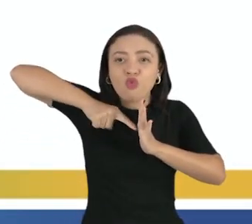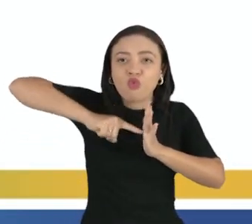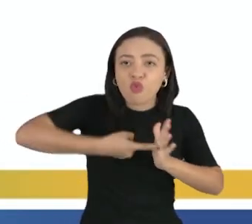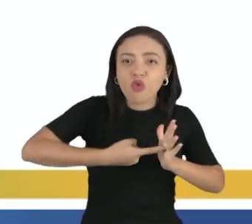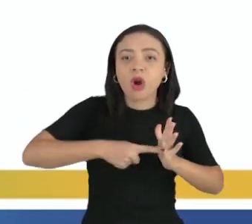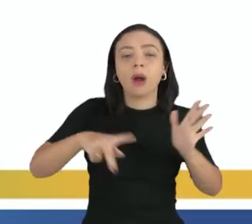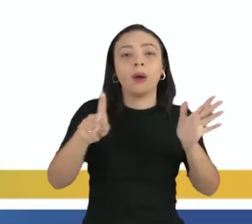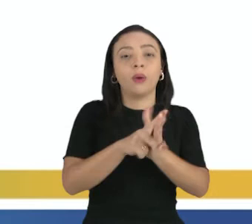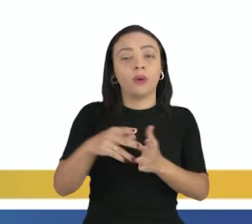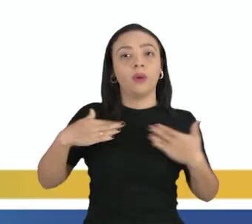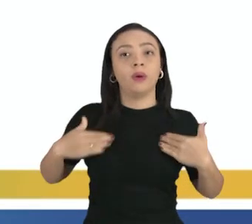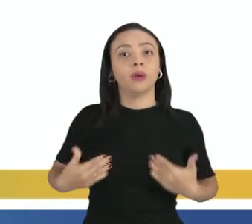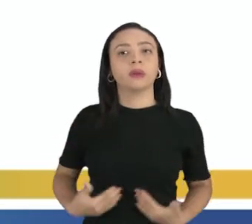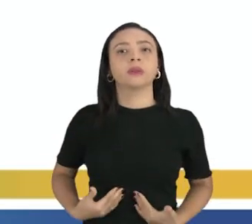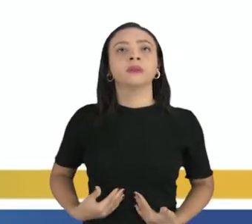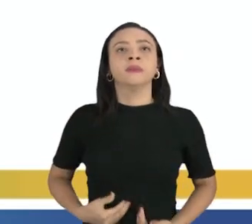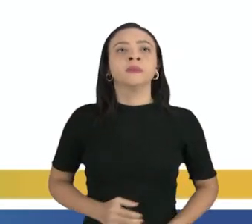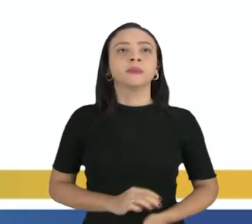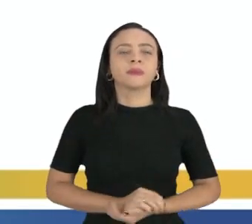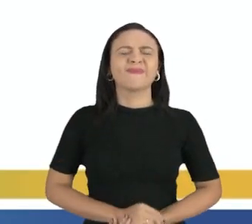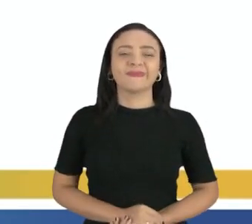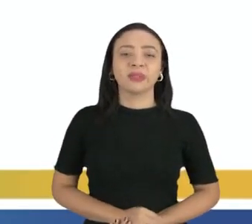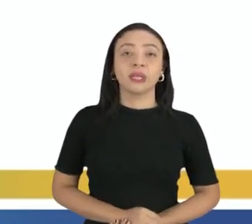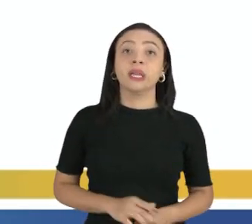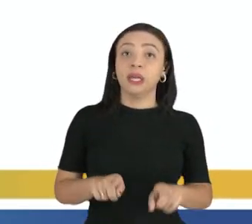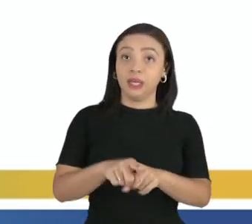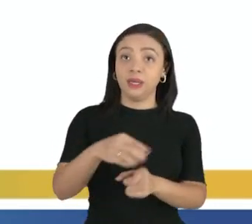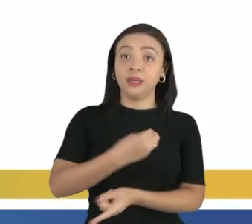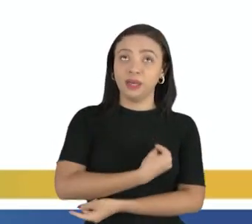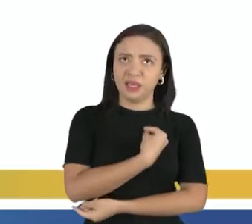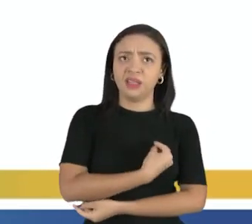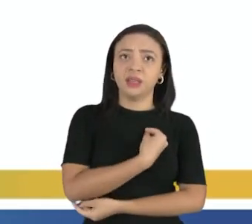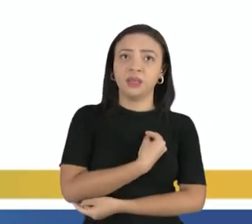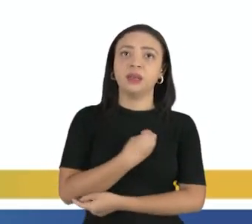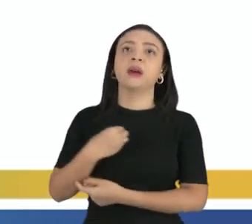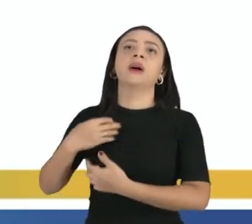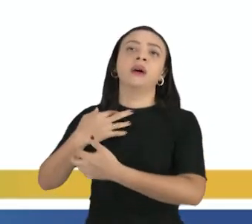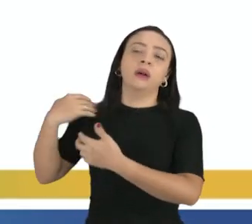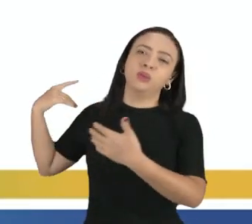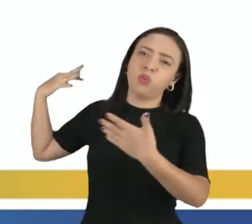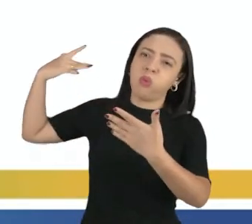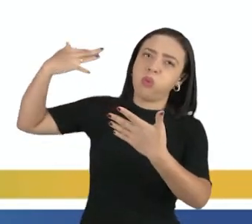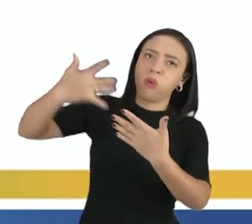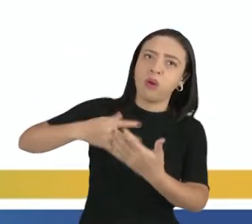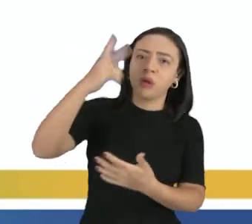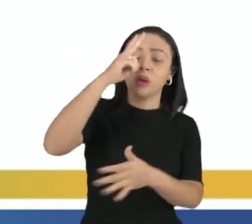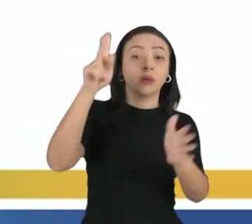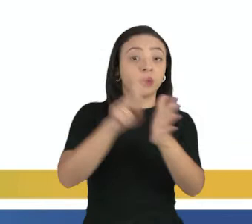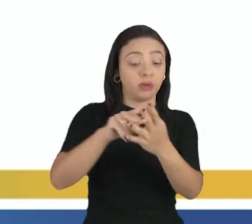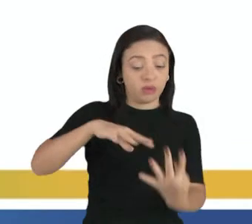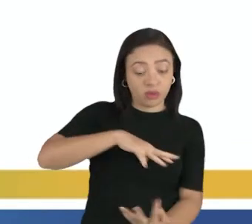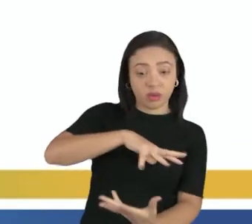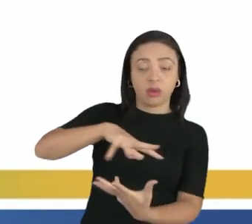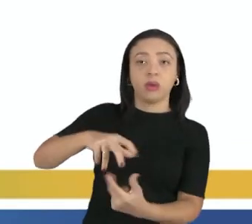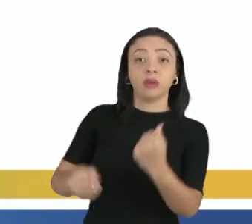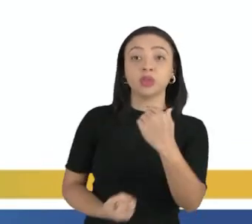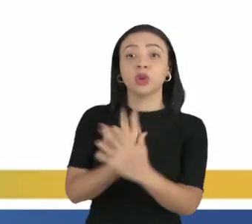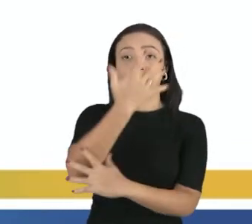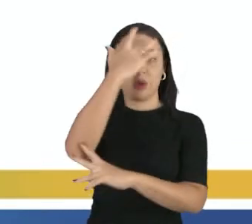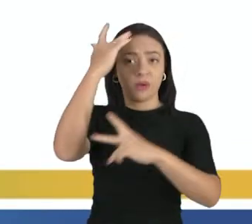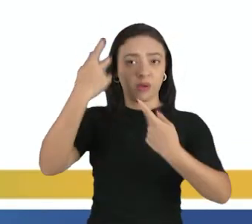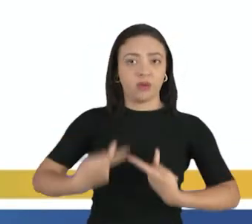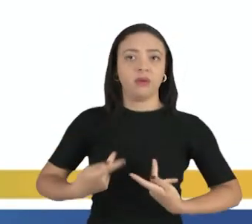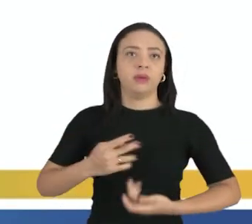o corpo. Isso mesmo, né? E ela está presente ao longo de toda a história da humanidade.